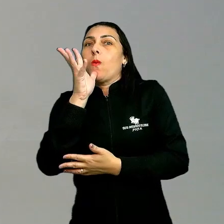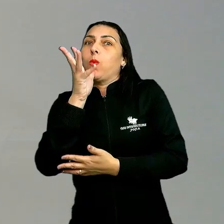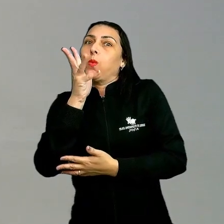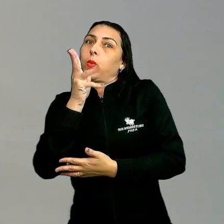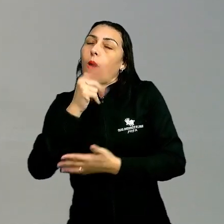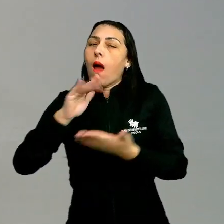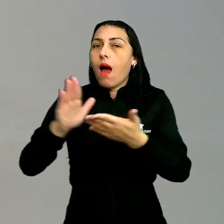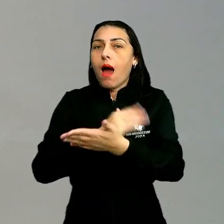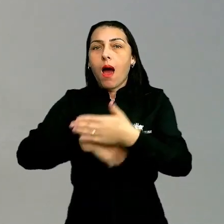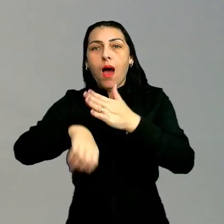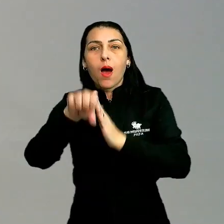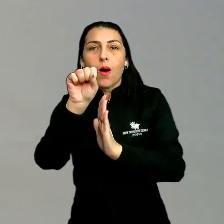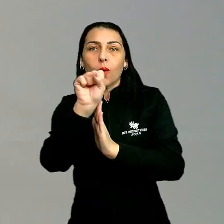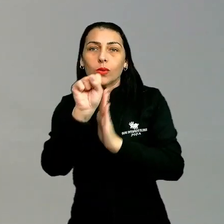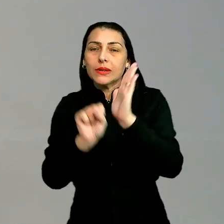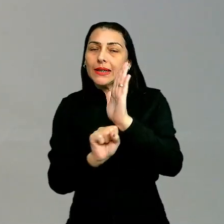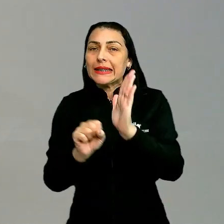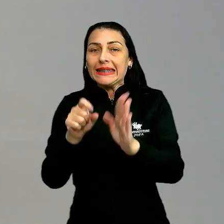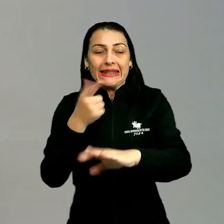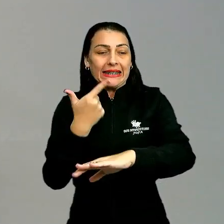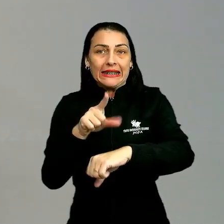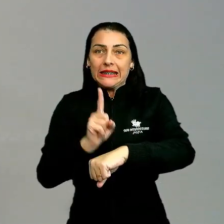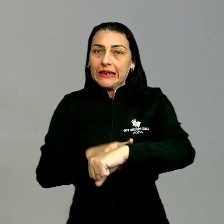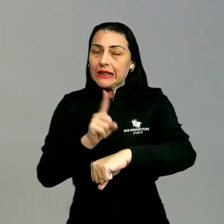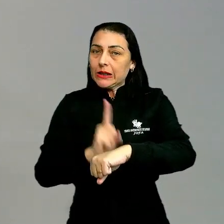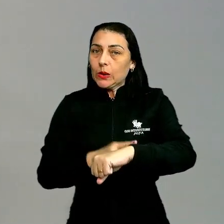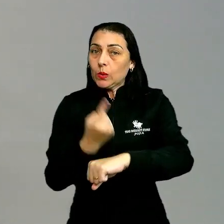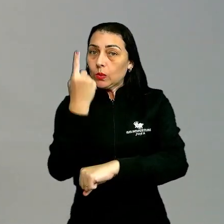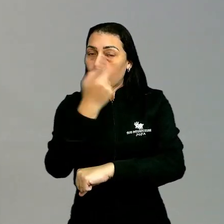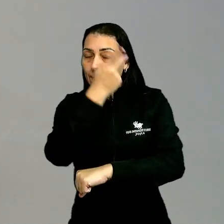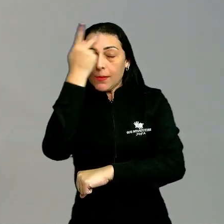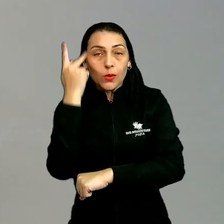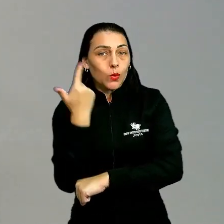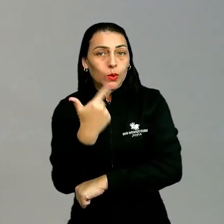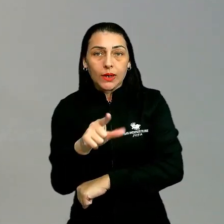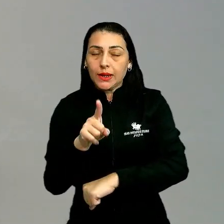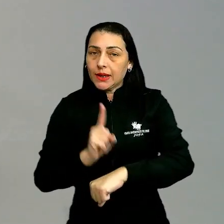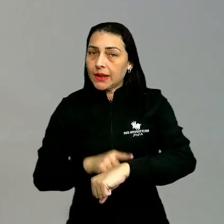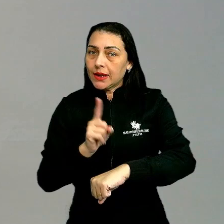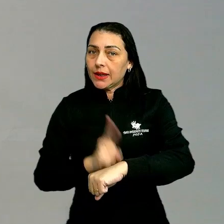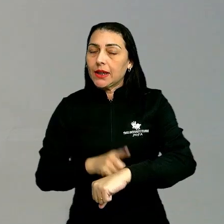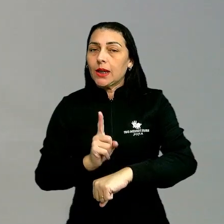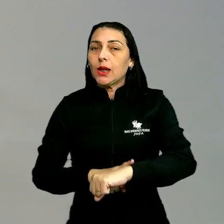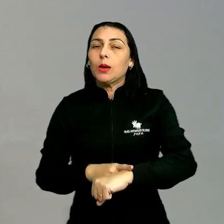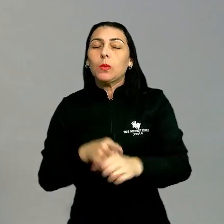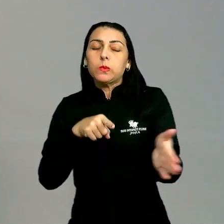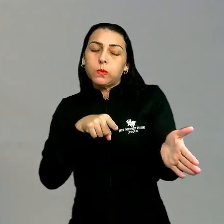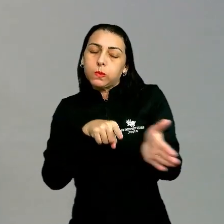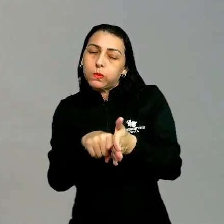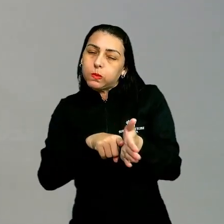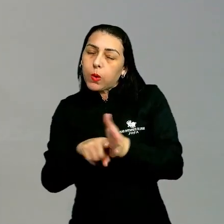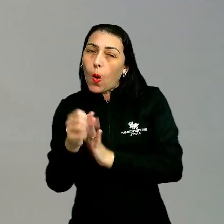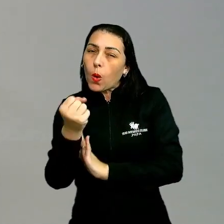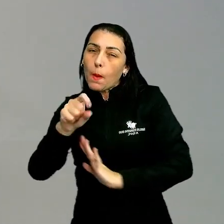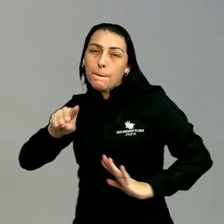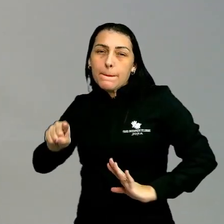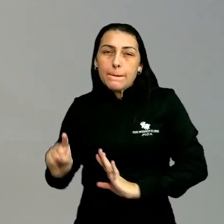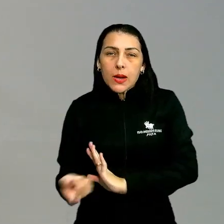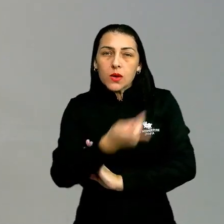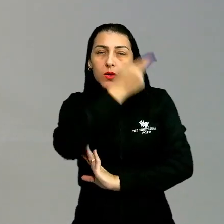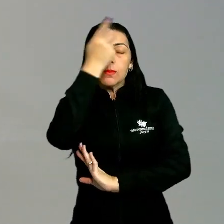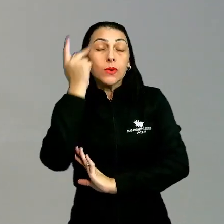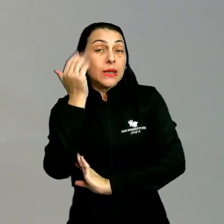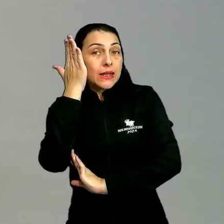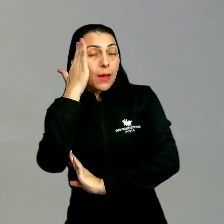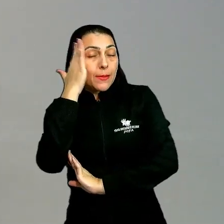Talvez a gente não tenha tempo para isso. Pelo menos um indivíduo só não vai ter tempo suficiente para investigar 8 bilhões de pessoas